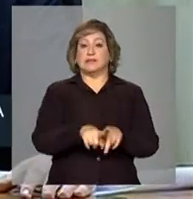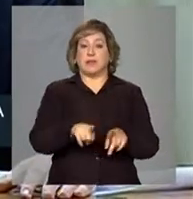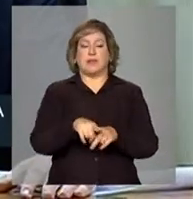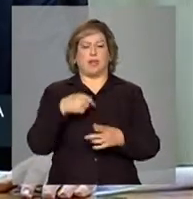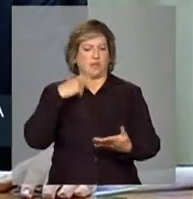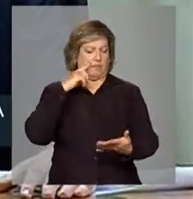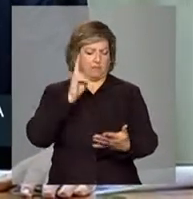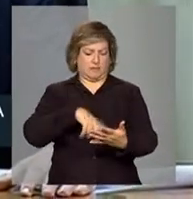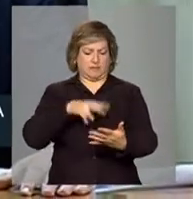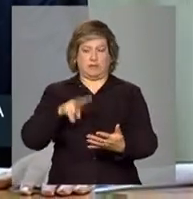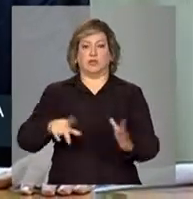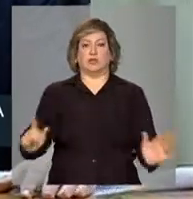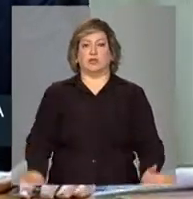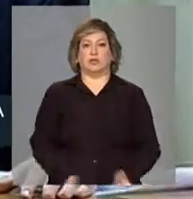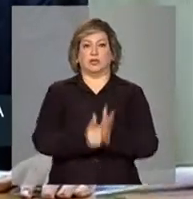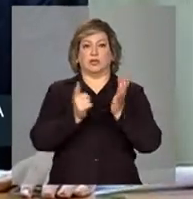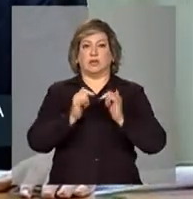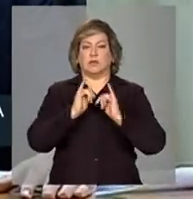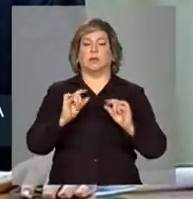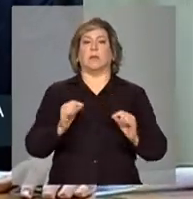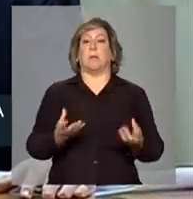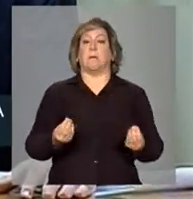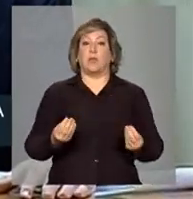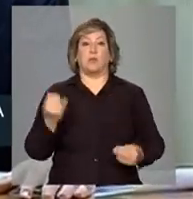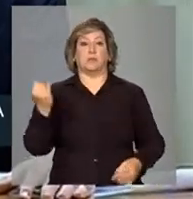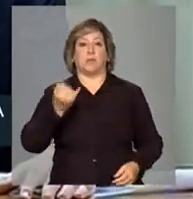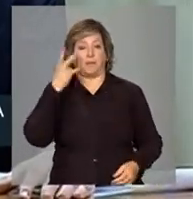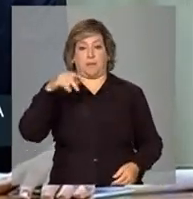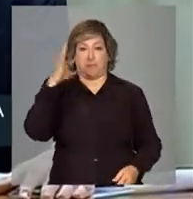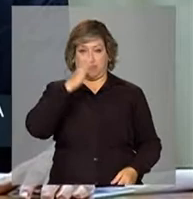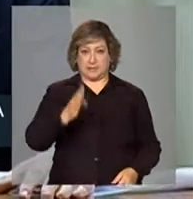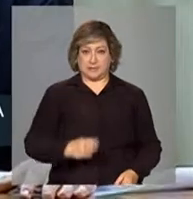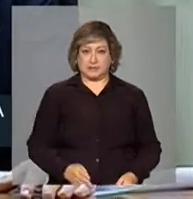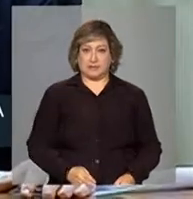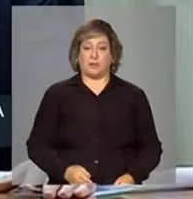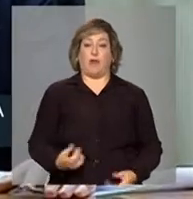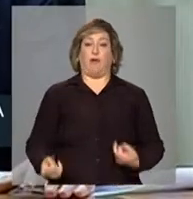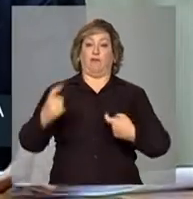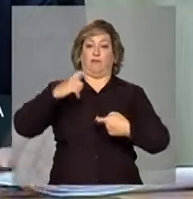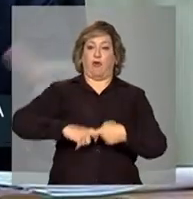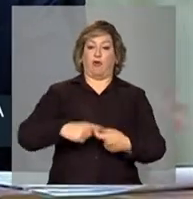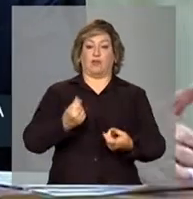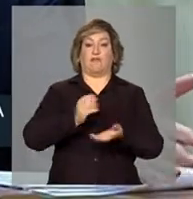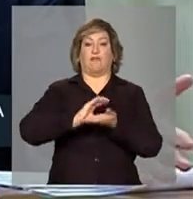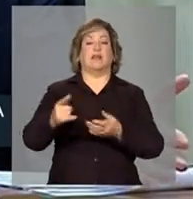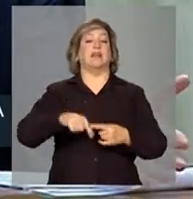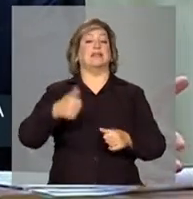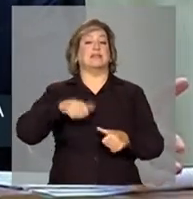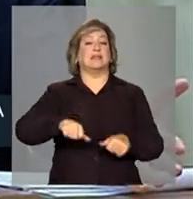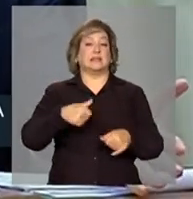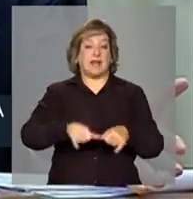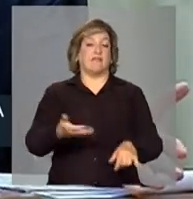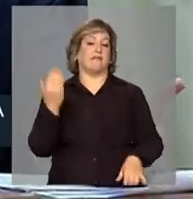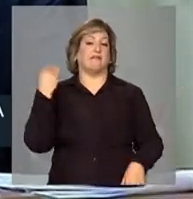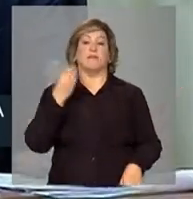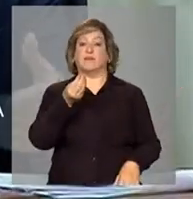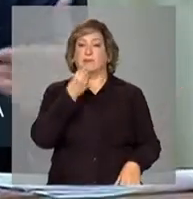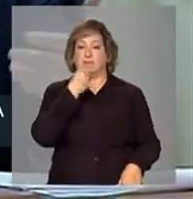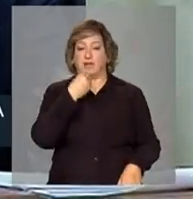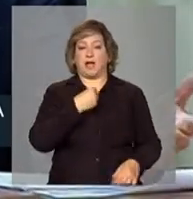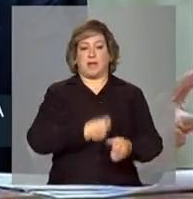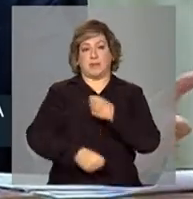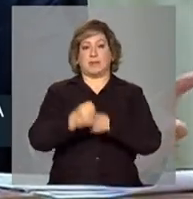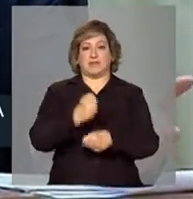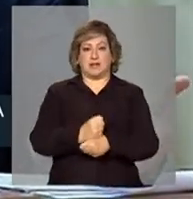nos jornais no noticiário que era muito importante para o país a retomada do investimento que estava fraco no ano passado é